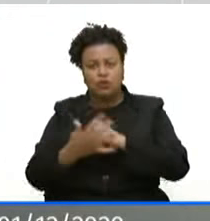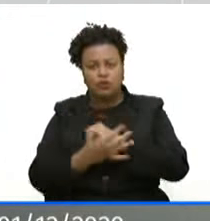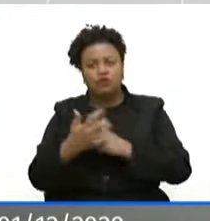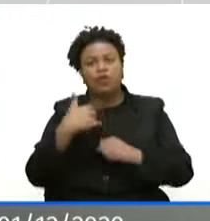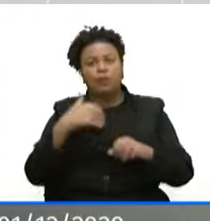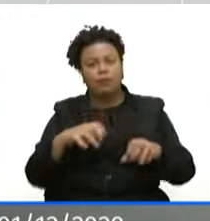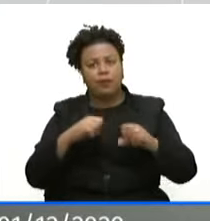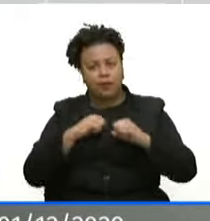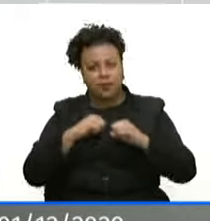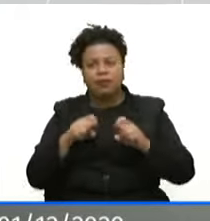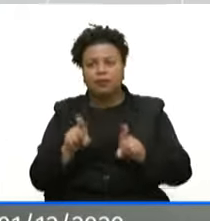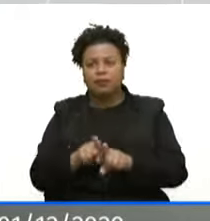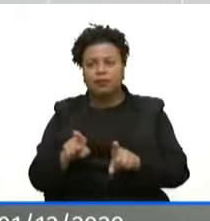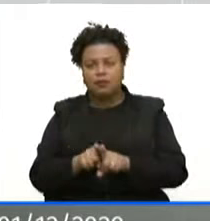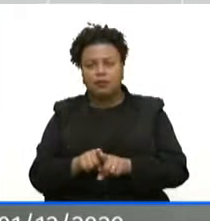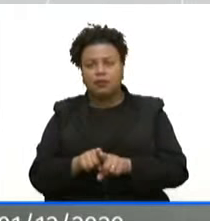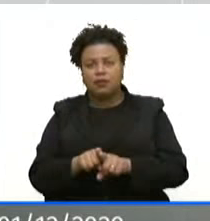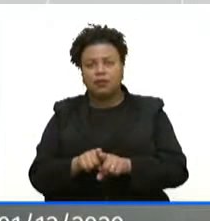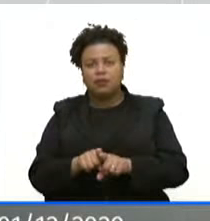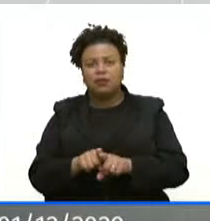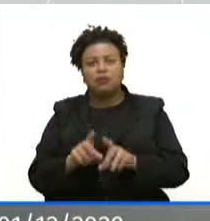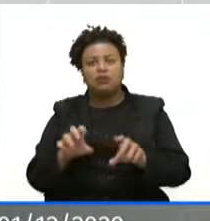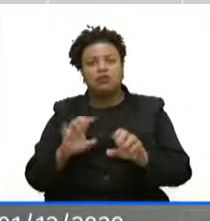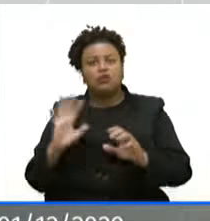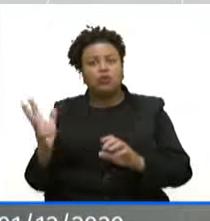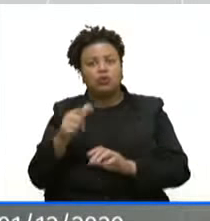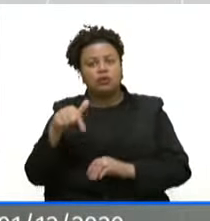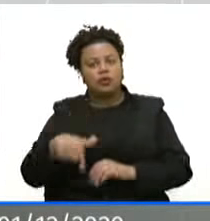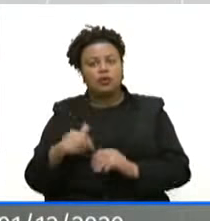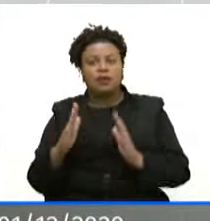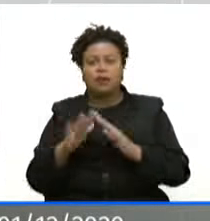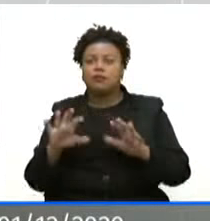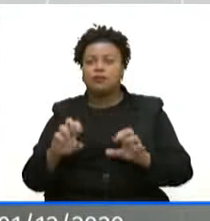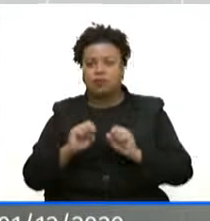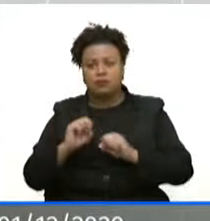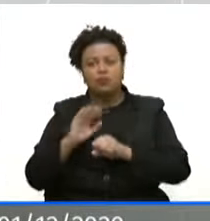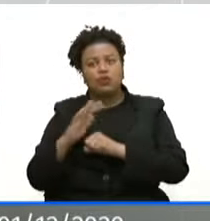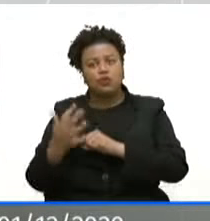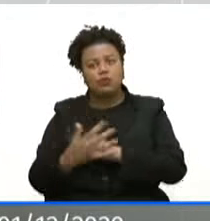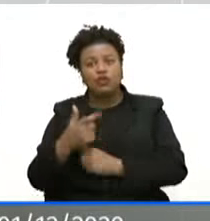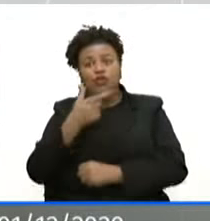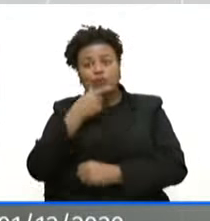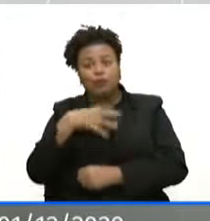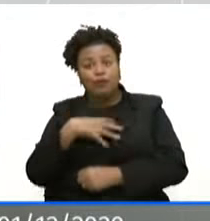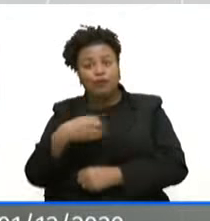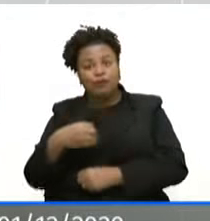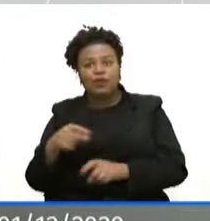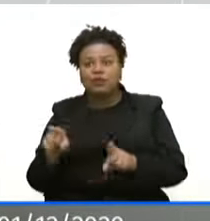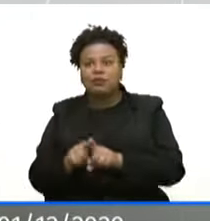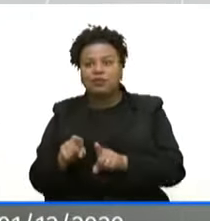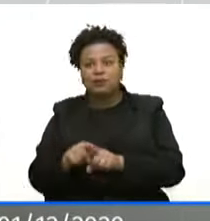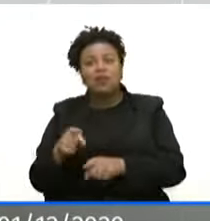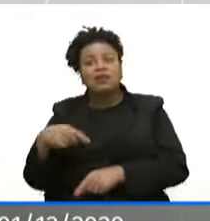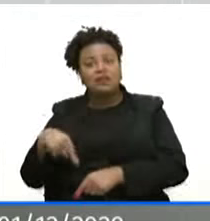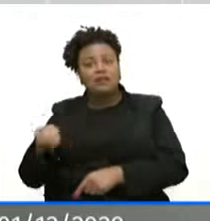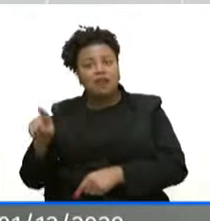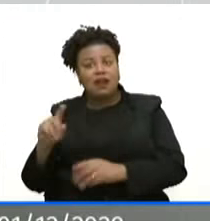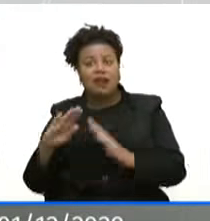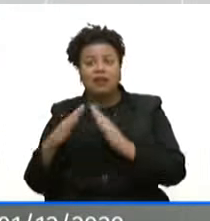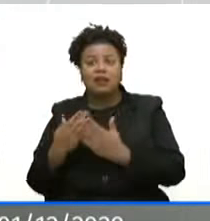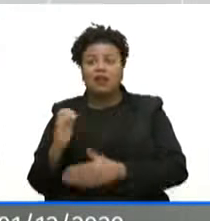pegando, inclusive, em casa. Pegamos todos aqui em casa e o meu filho também, e ele vai para a creche.